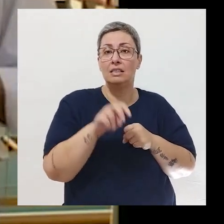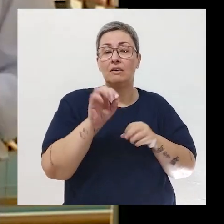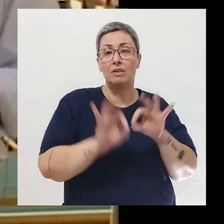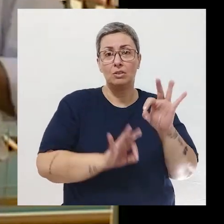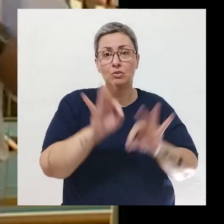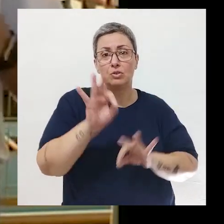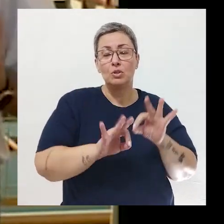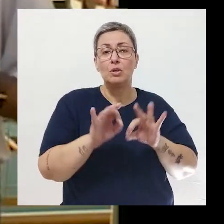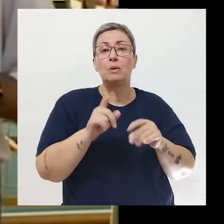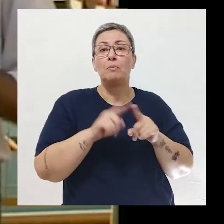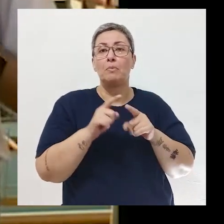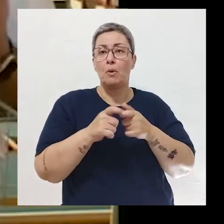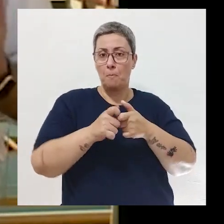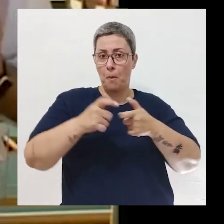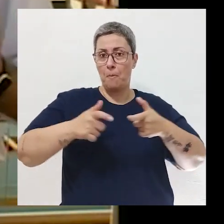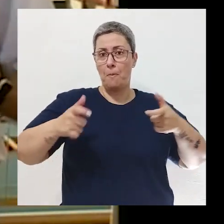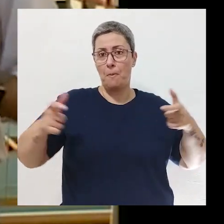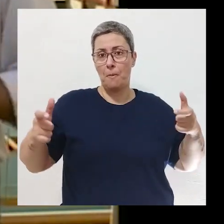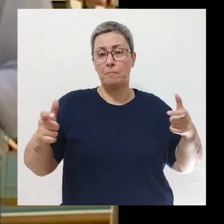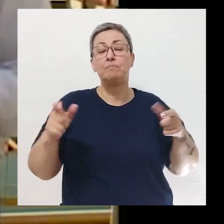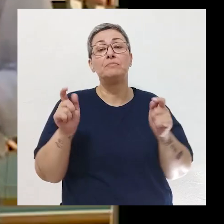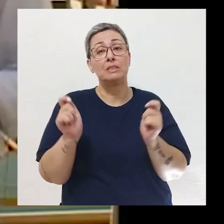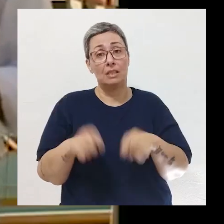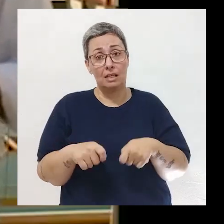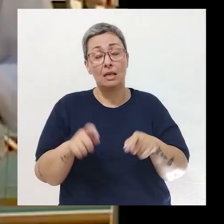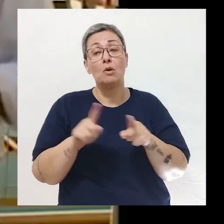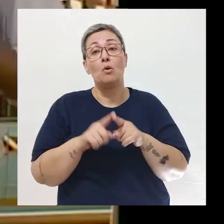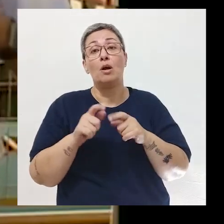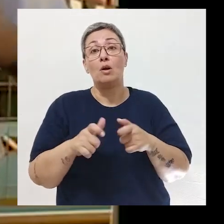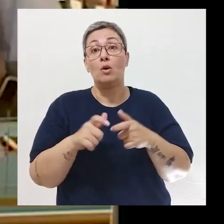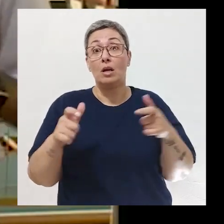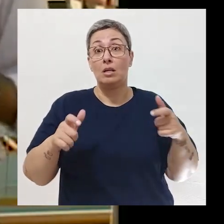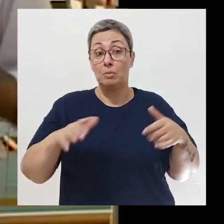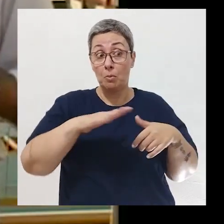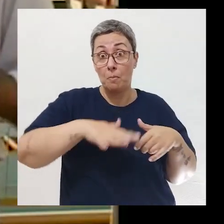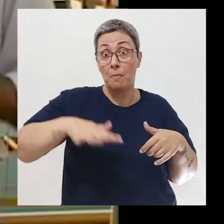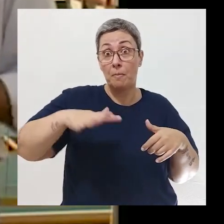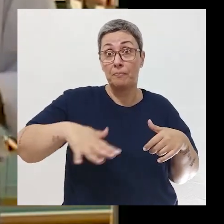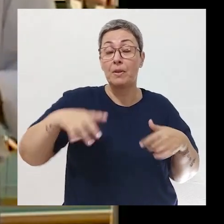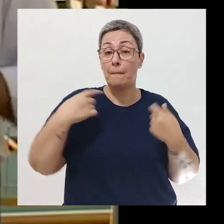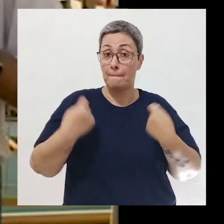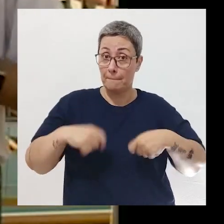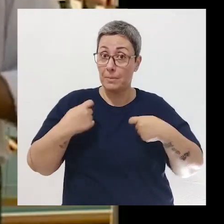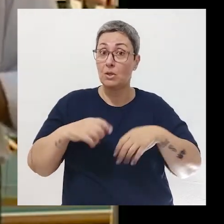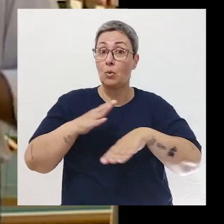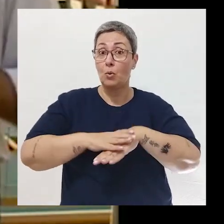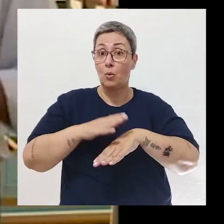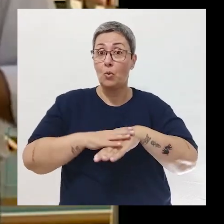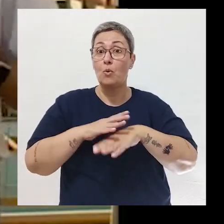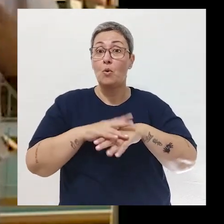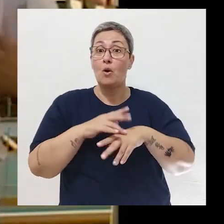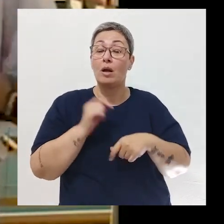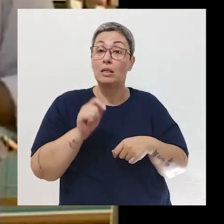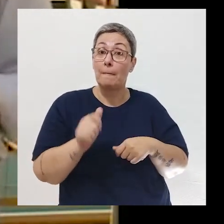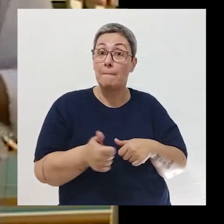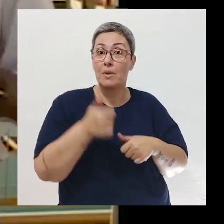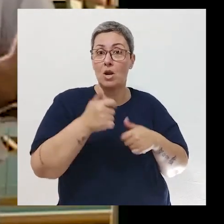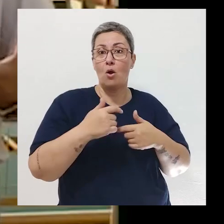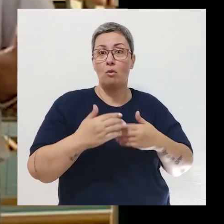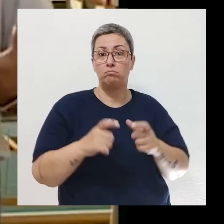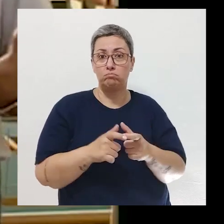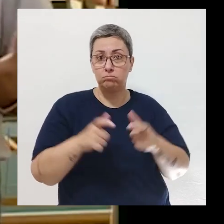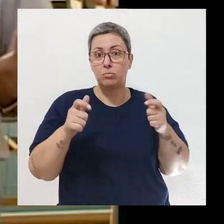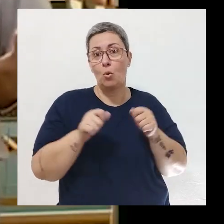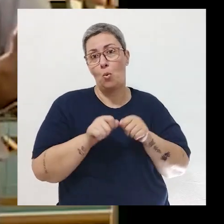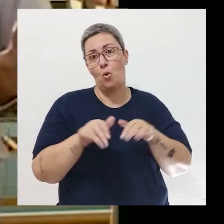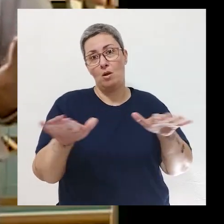estação de tratamento que já está preparada para o crescimento. Agora, com o crescimento dos bairros, a gente precisa fazer o reforço e a